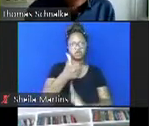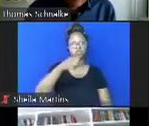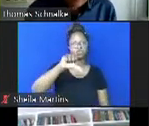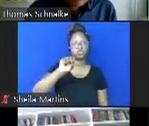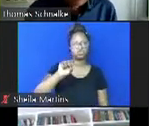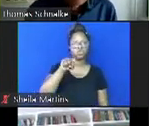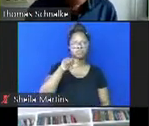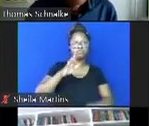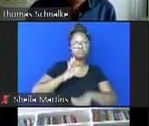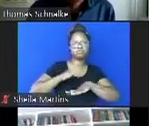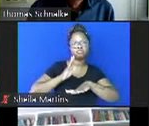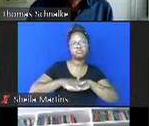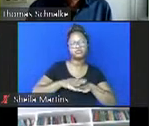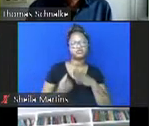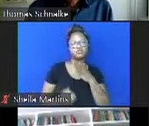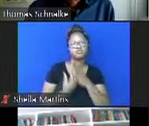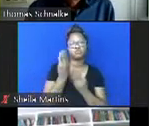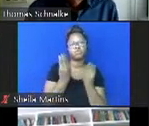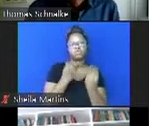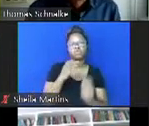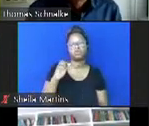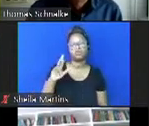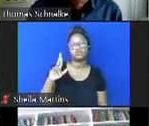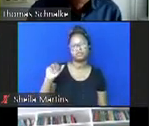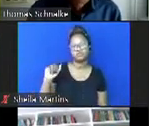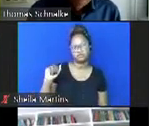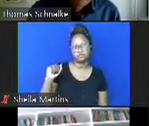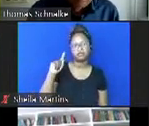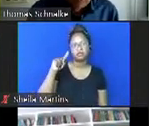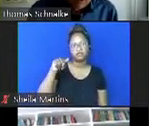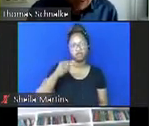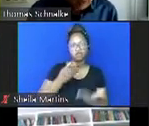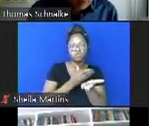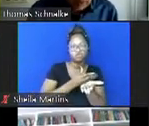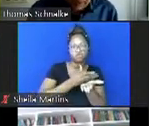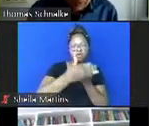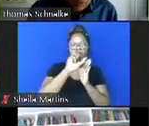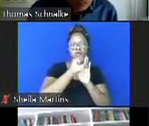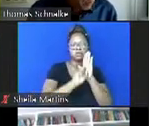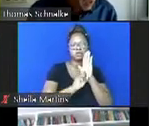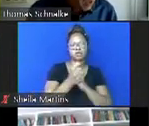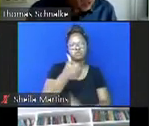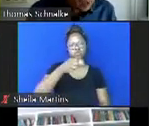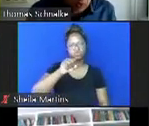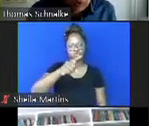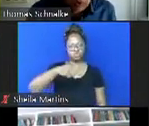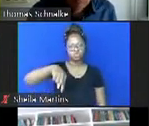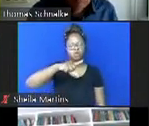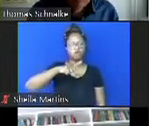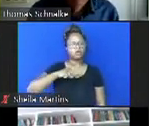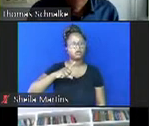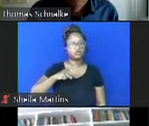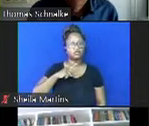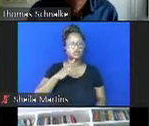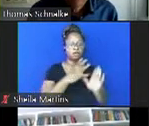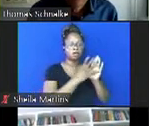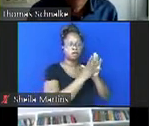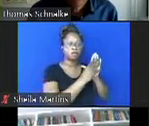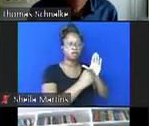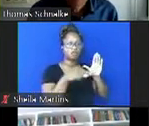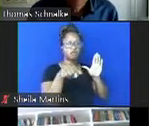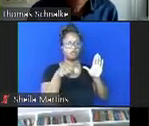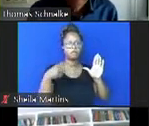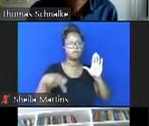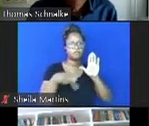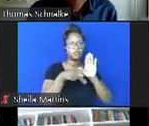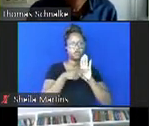E na abertura desse século XVIII, nós temos um modelo de cera anatômico